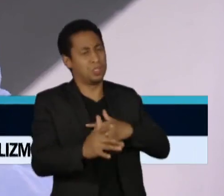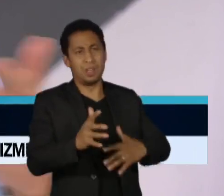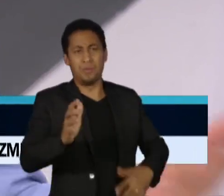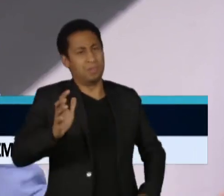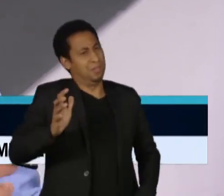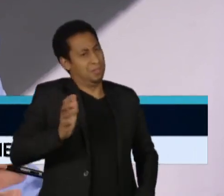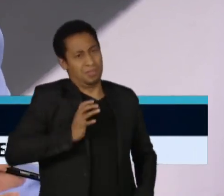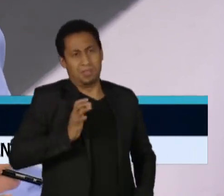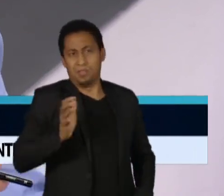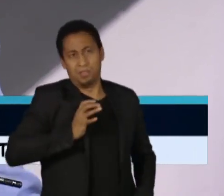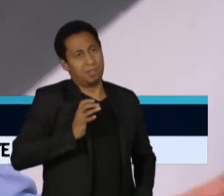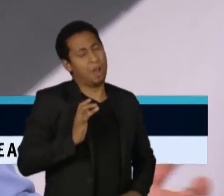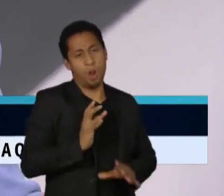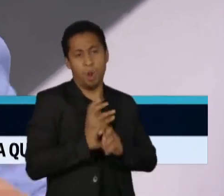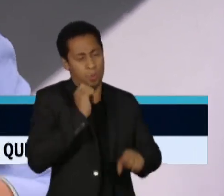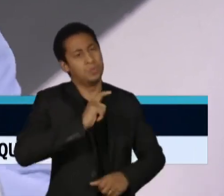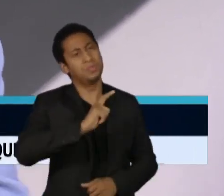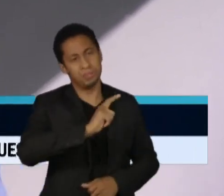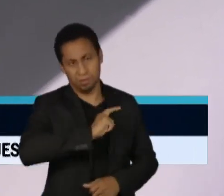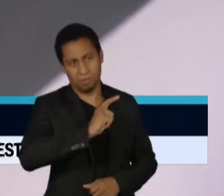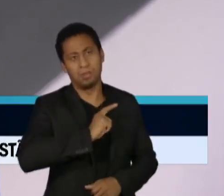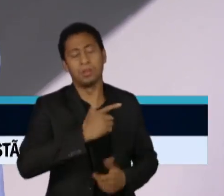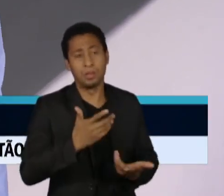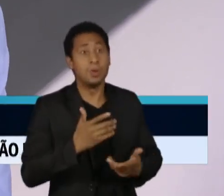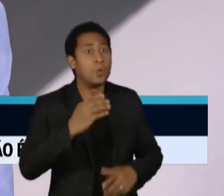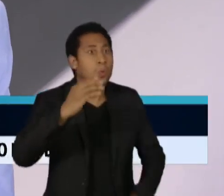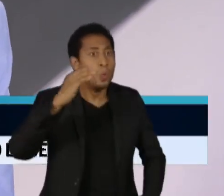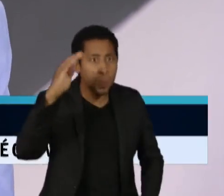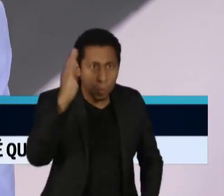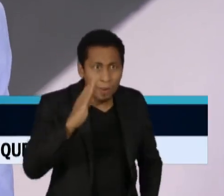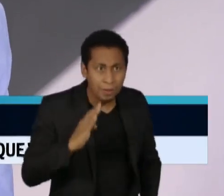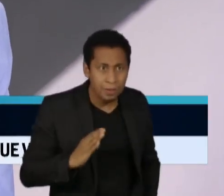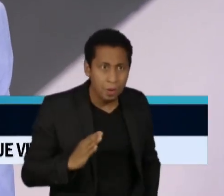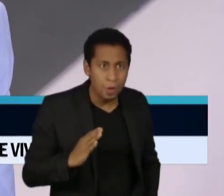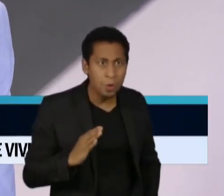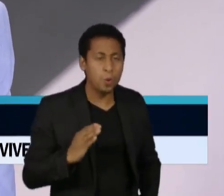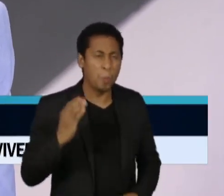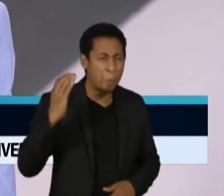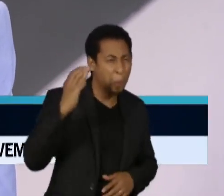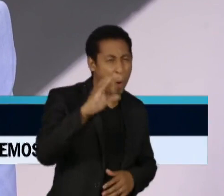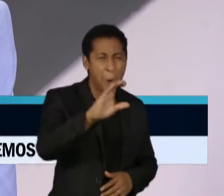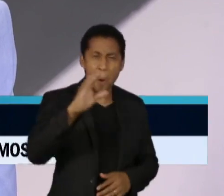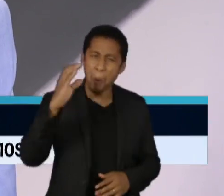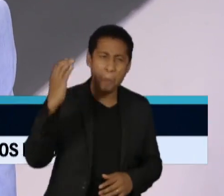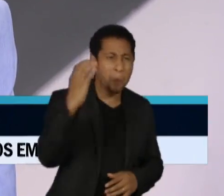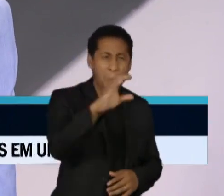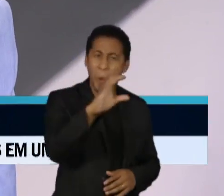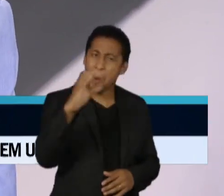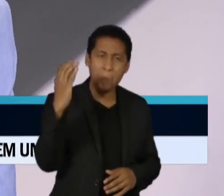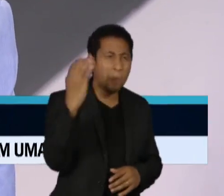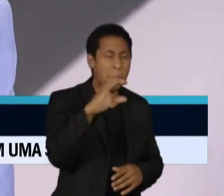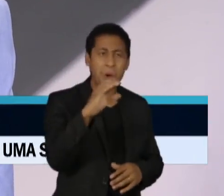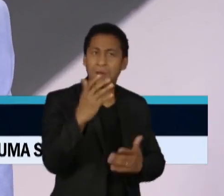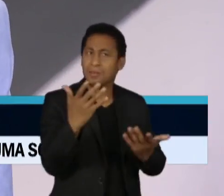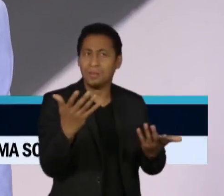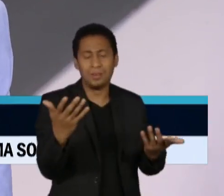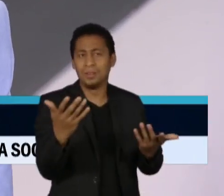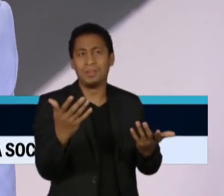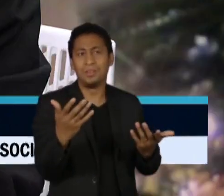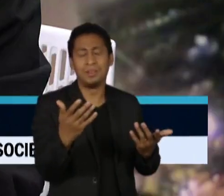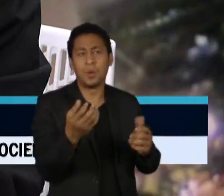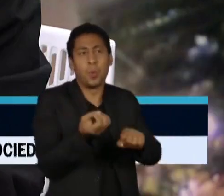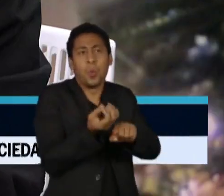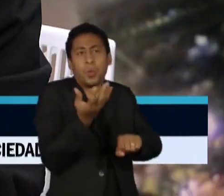dinheiro como nós já vimos uma outra matéria o Brasil rende muito conteúdo para essas redes nós brasileiros amamos